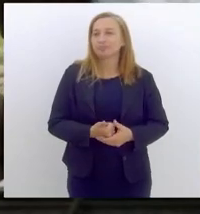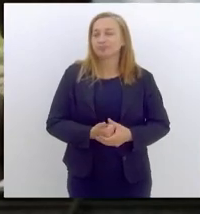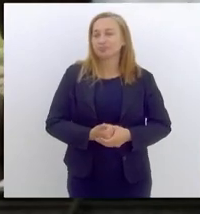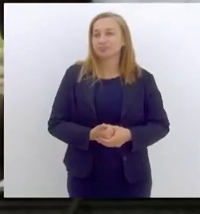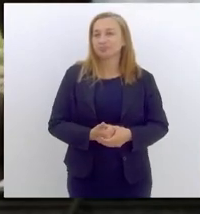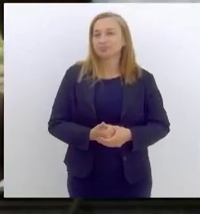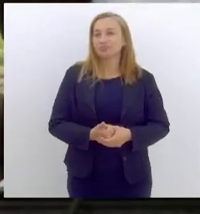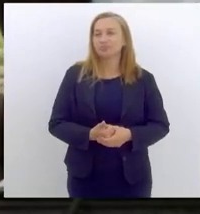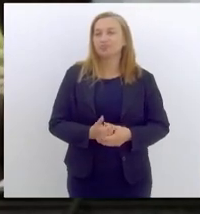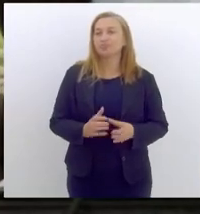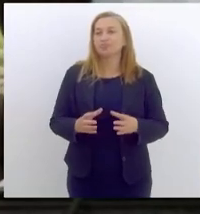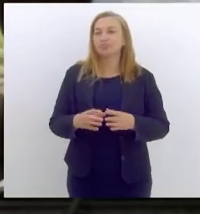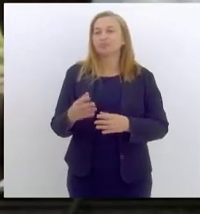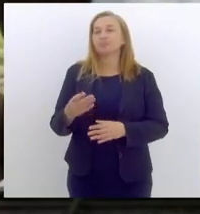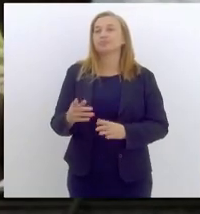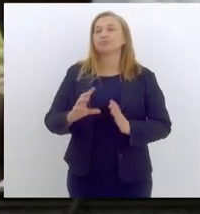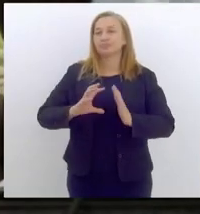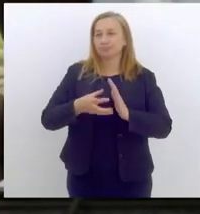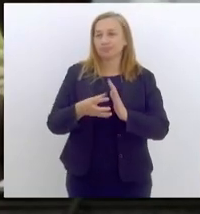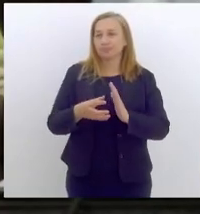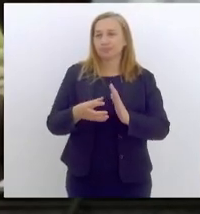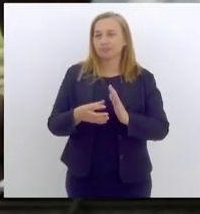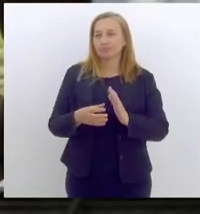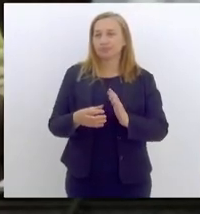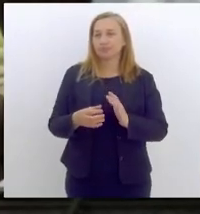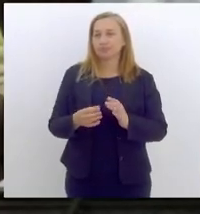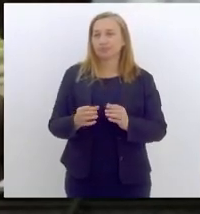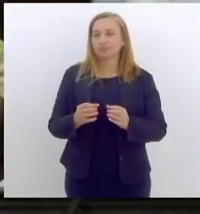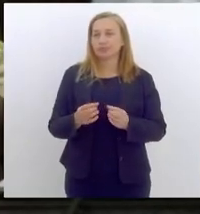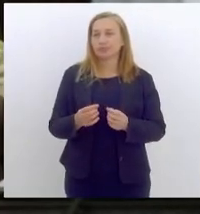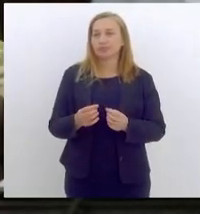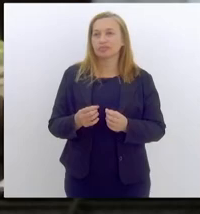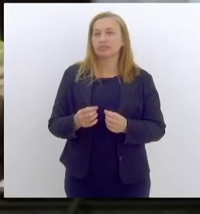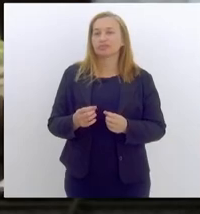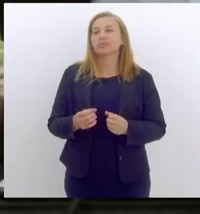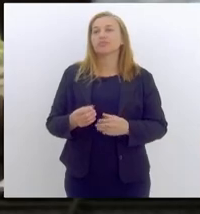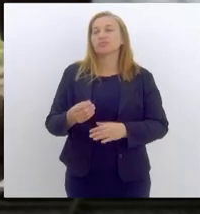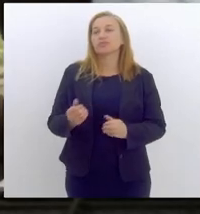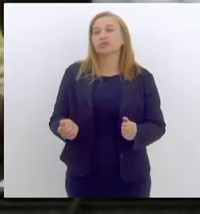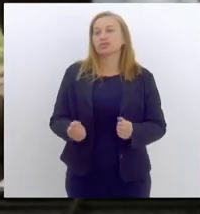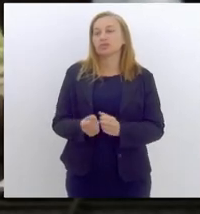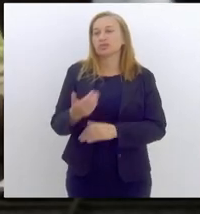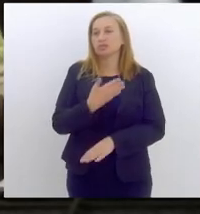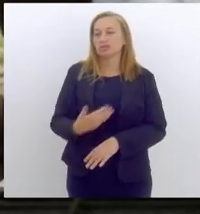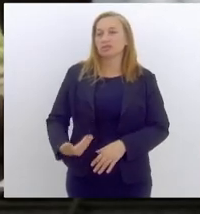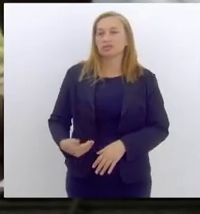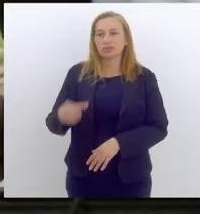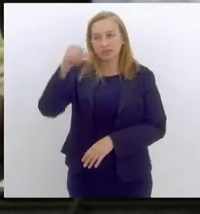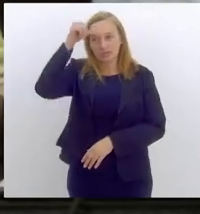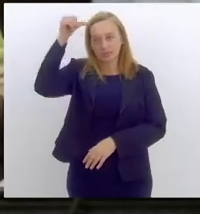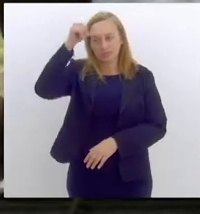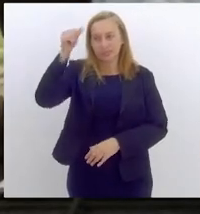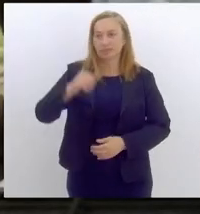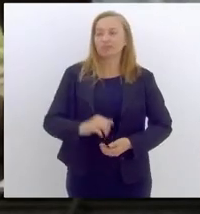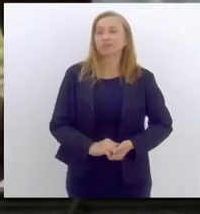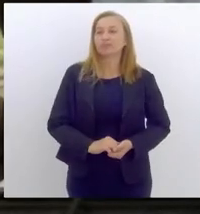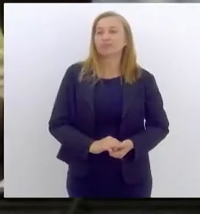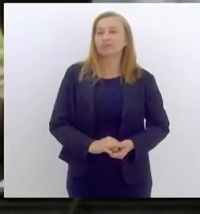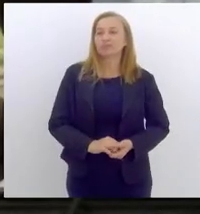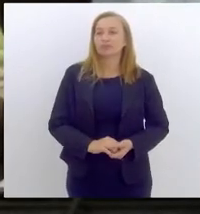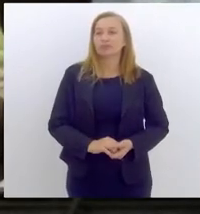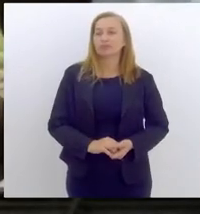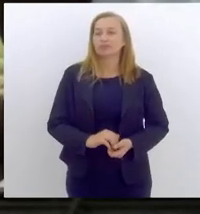Cláudio Castro, que o meu partido fez composição com o nosso governador Cláudio Castro, sabe do meu posicionamento. Eu